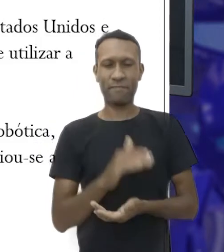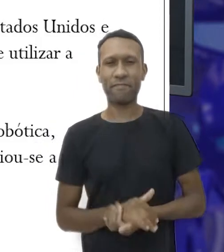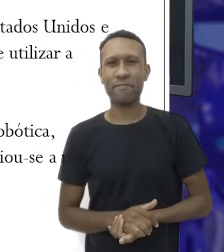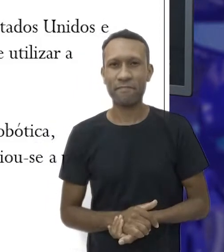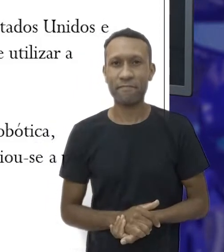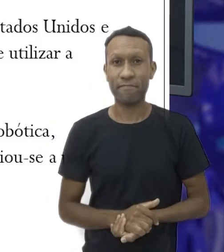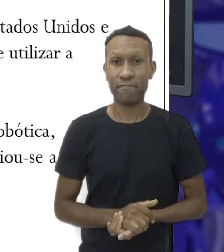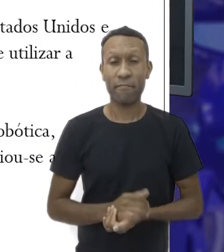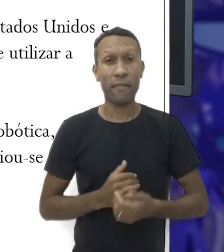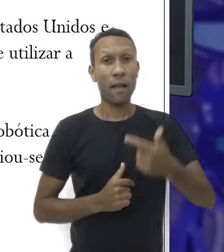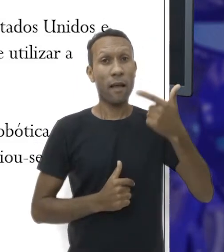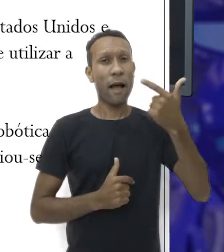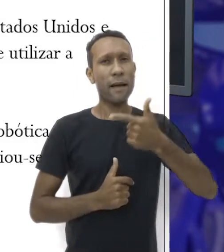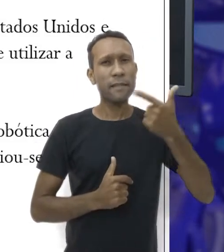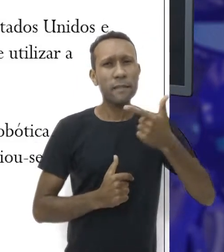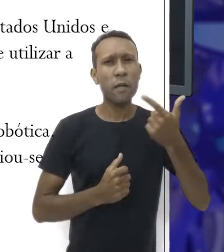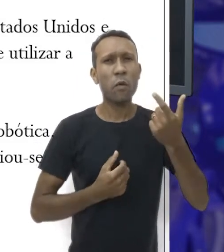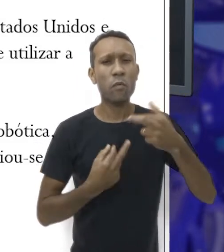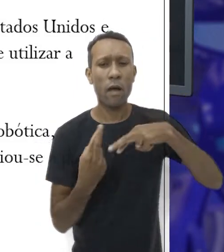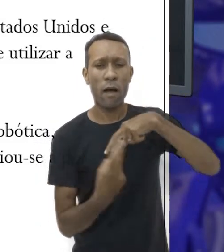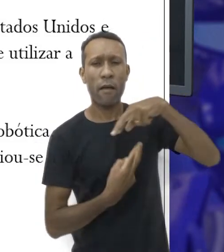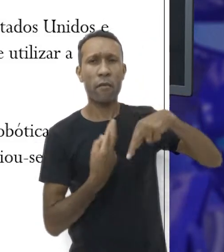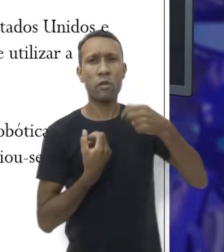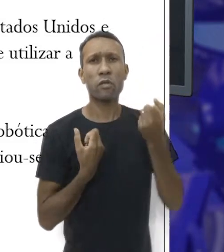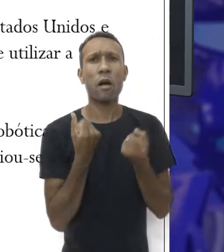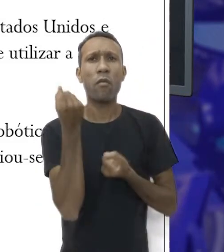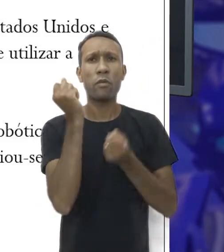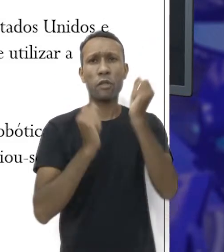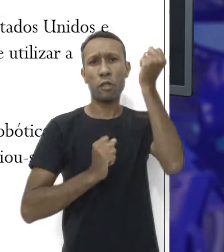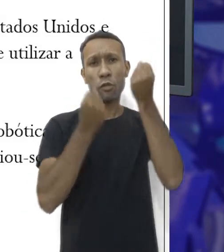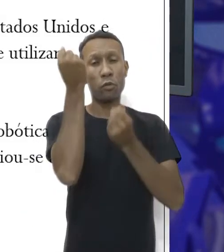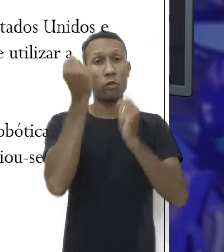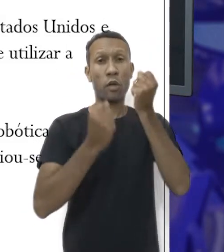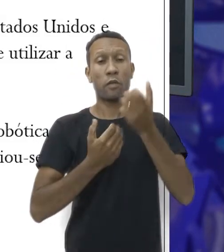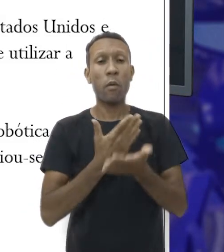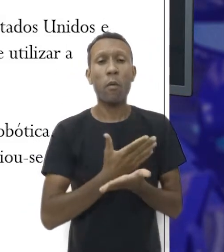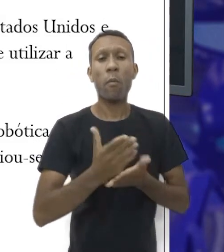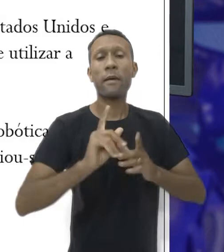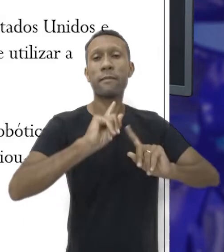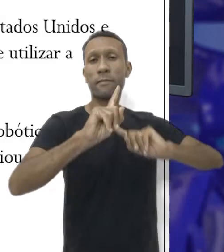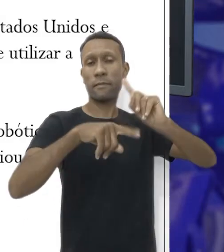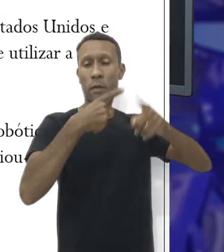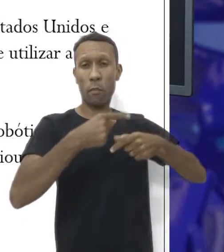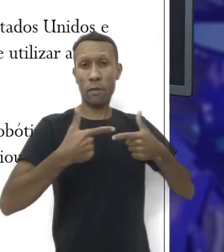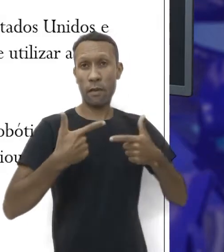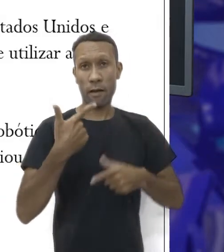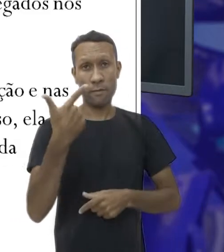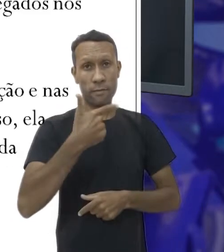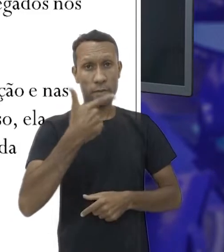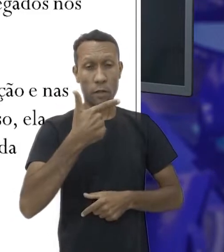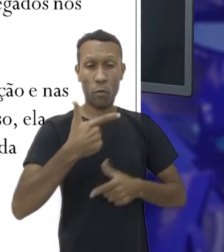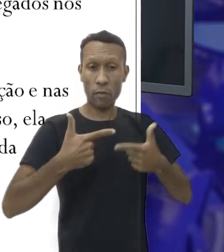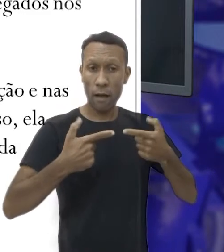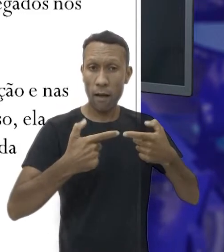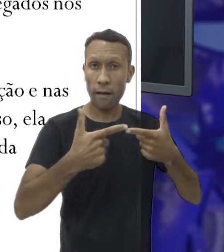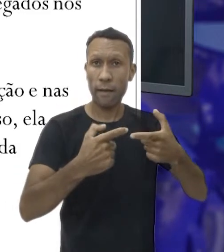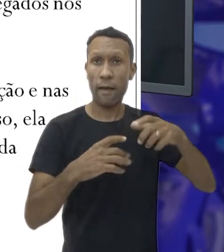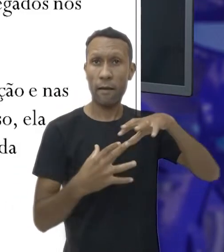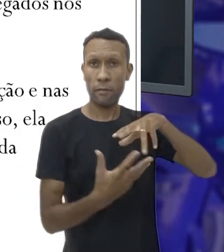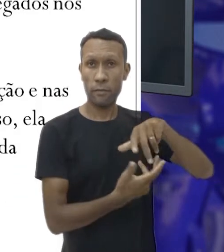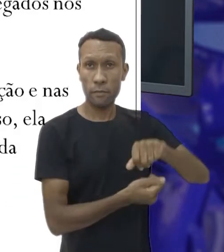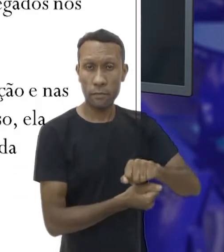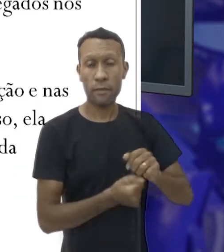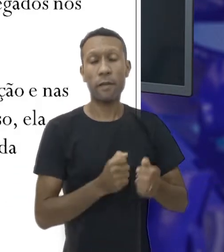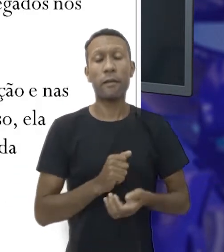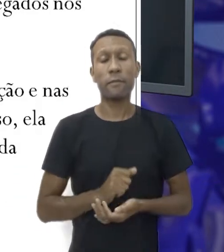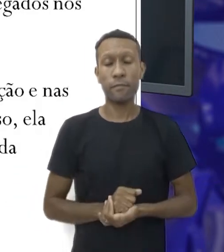Essa segunda revolução, como eu disse, ela começa pós Segunda Guerra Mundial, certo? Essa terceira revolução